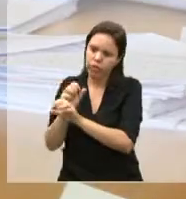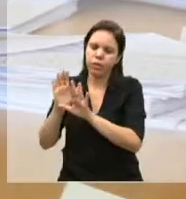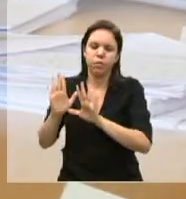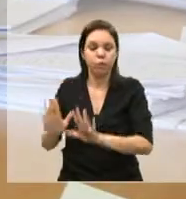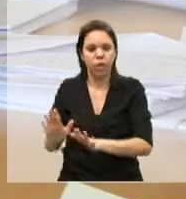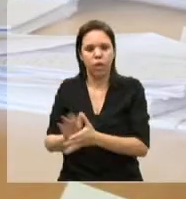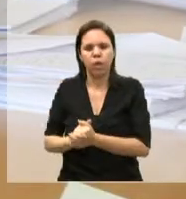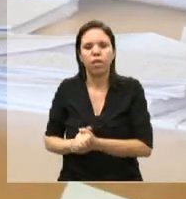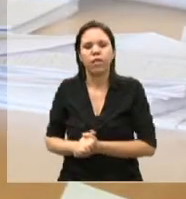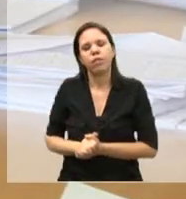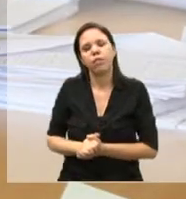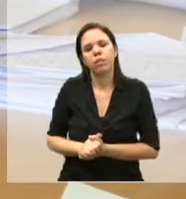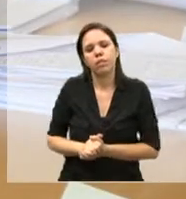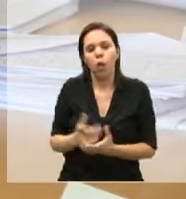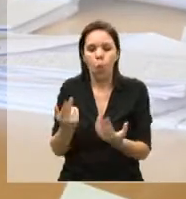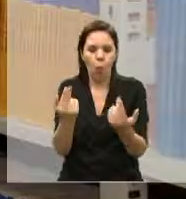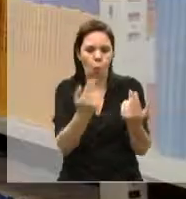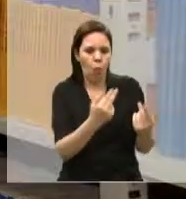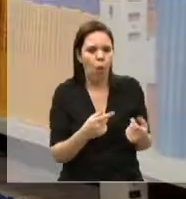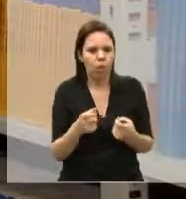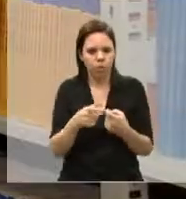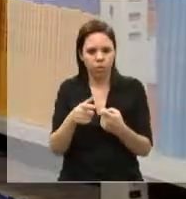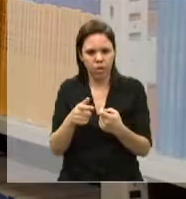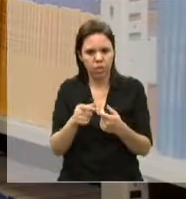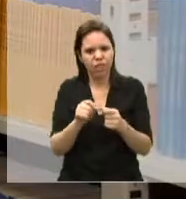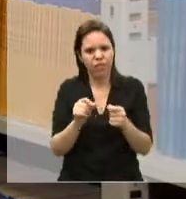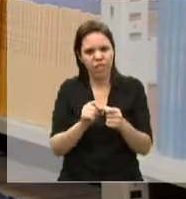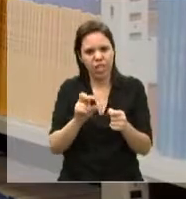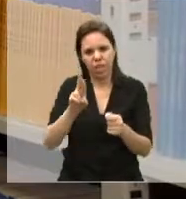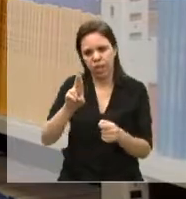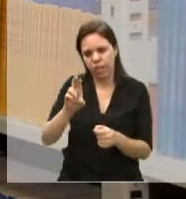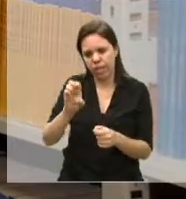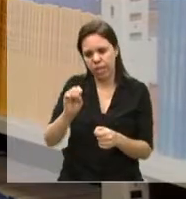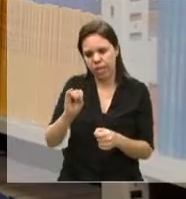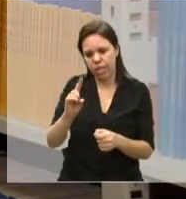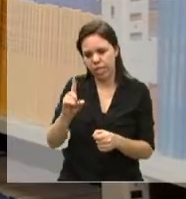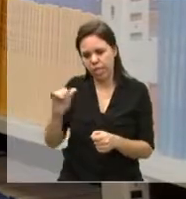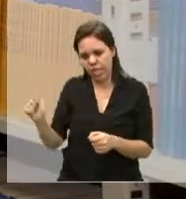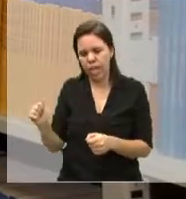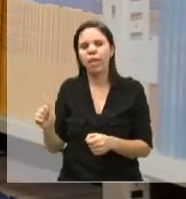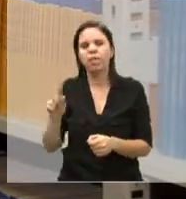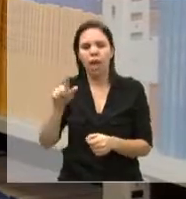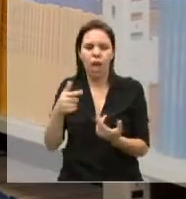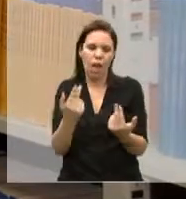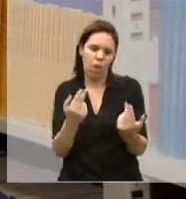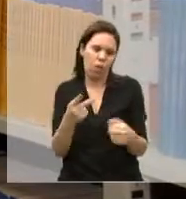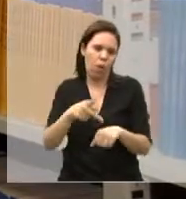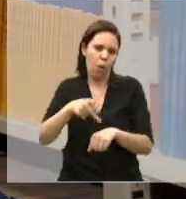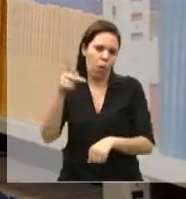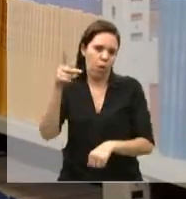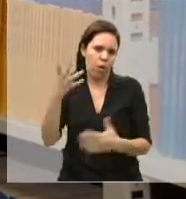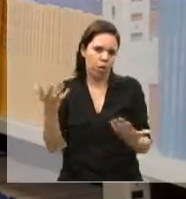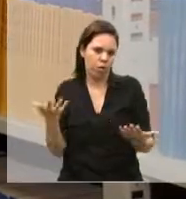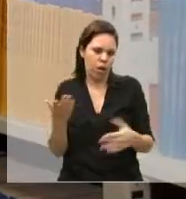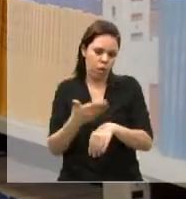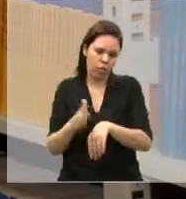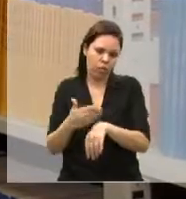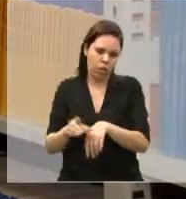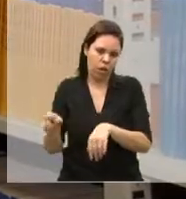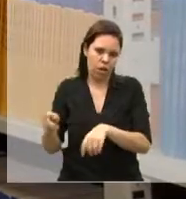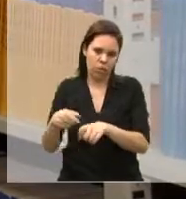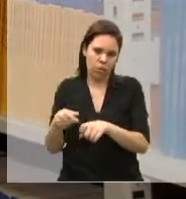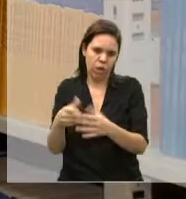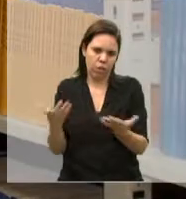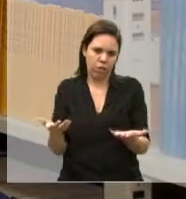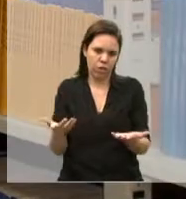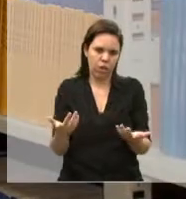né? Então, assim como os médicos, eles têm que fazer residência, a residência médica é uma pós-graduação, né? Então, é uma